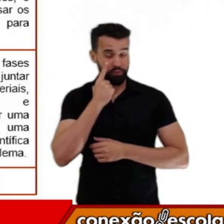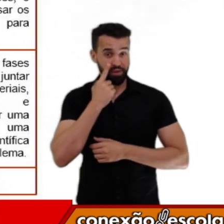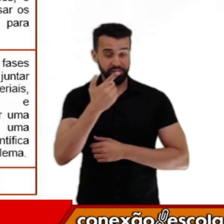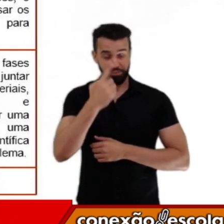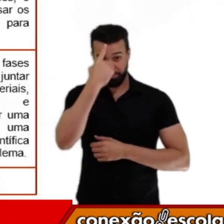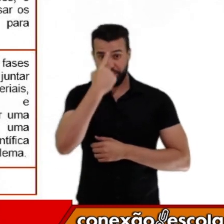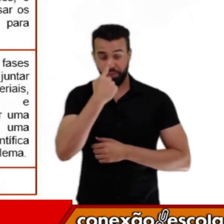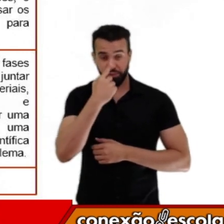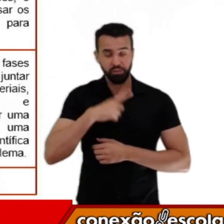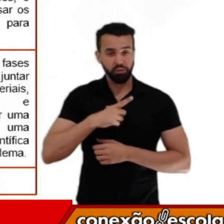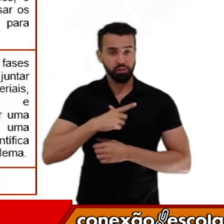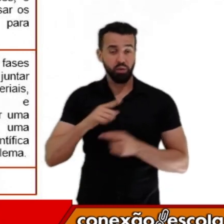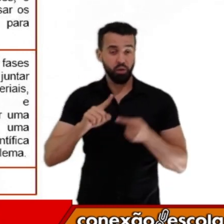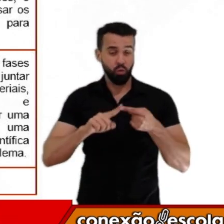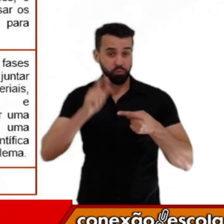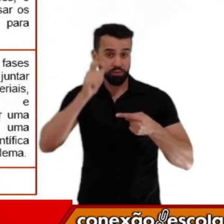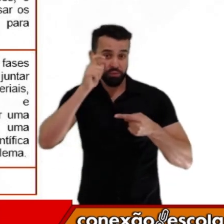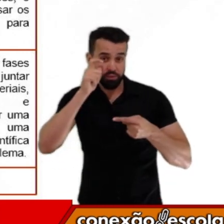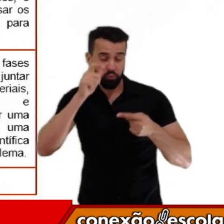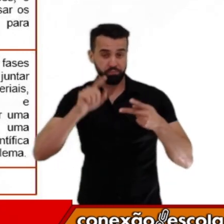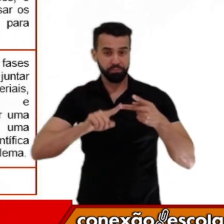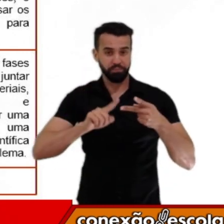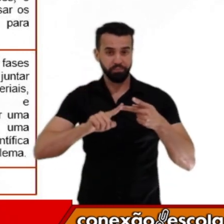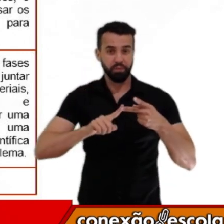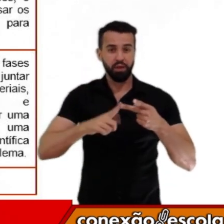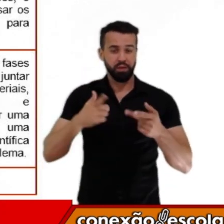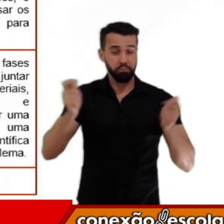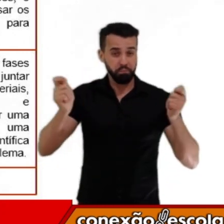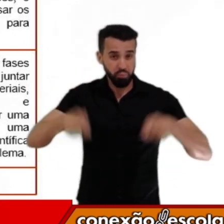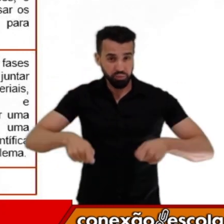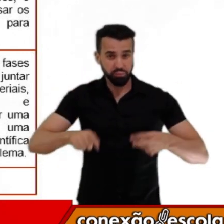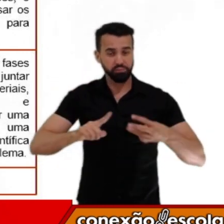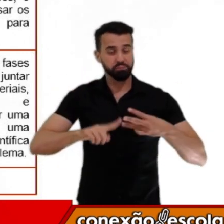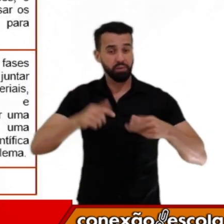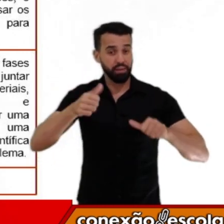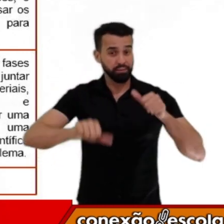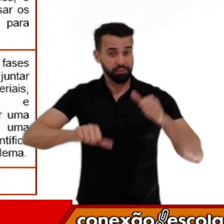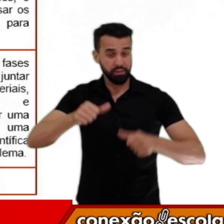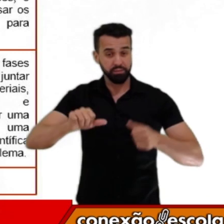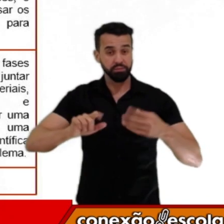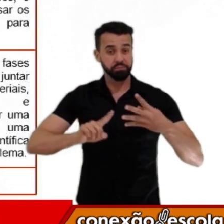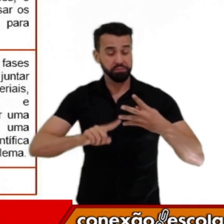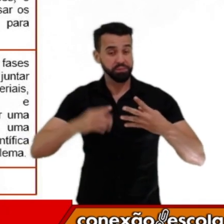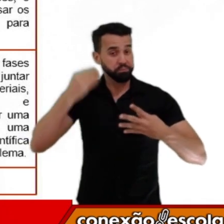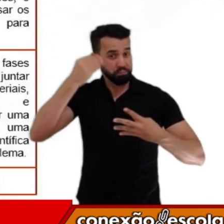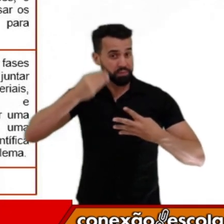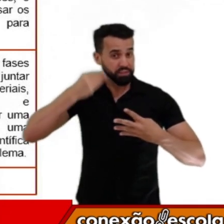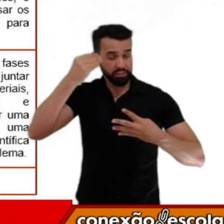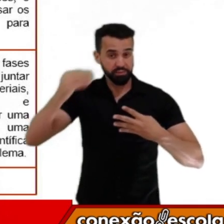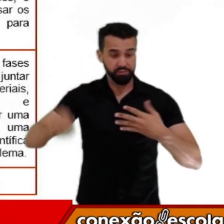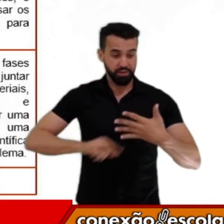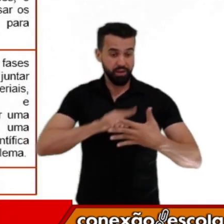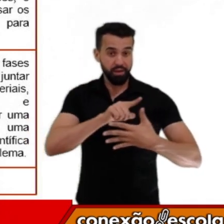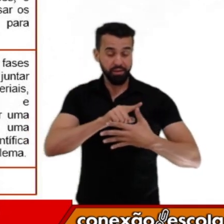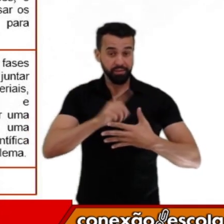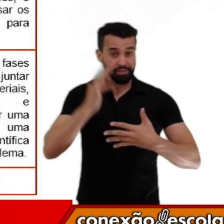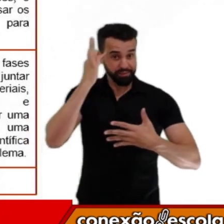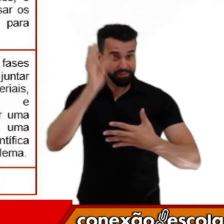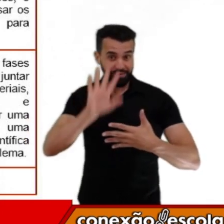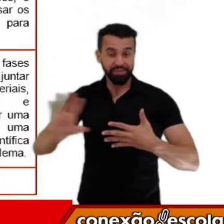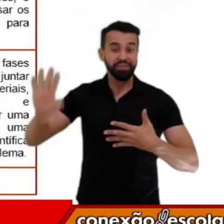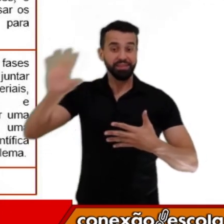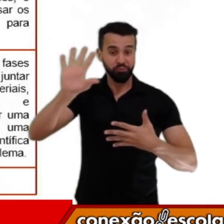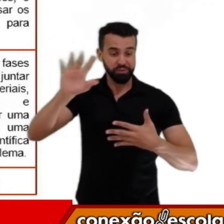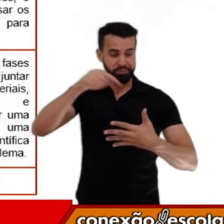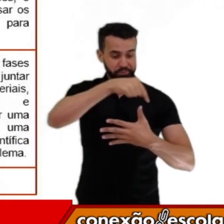temos observação, hipótese, análise, experiências e, por fim, a teoria. O que